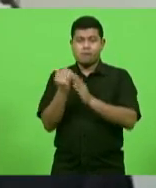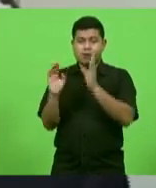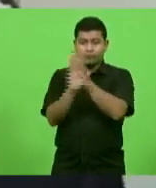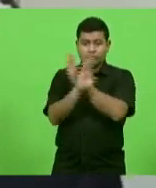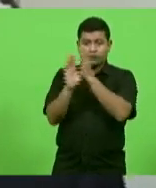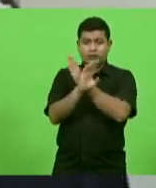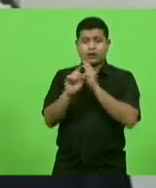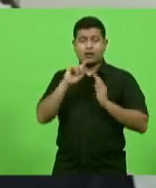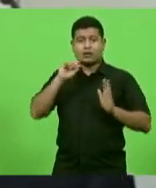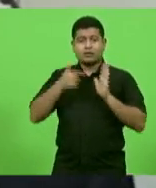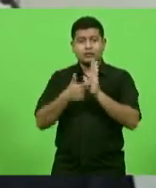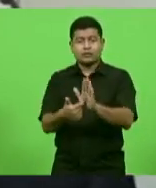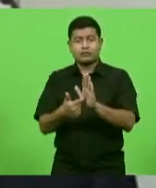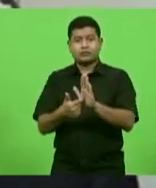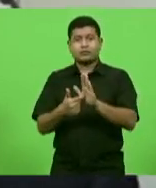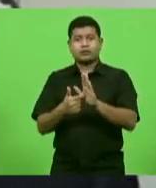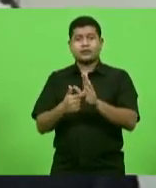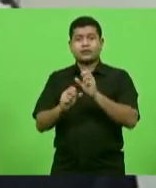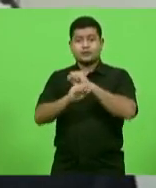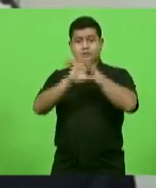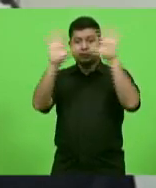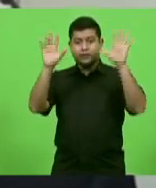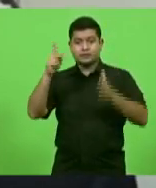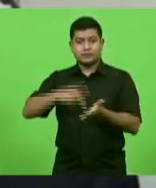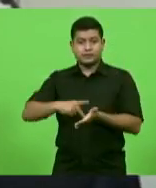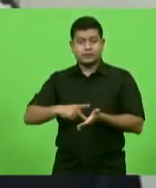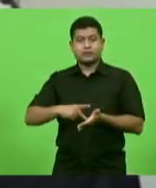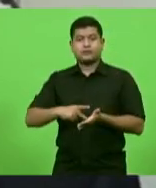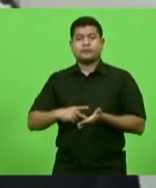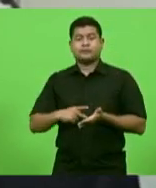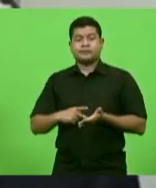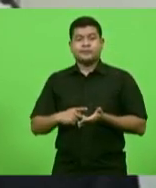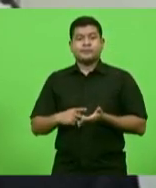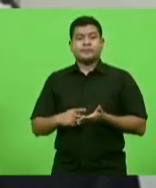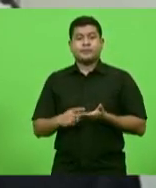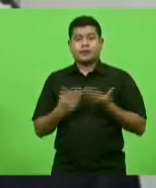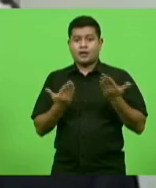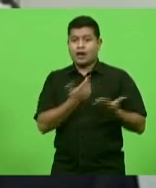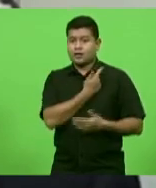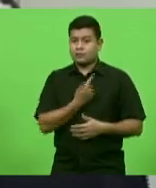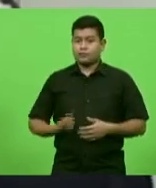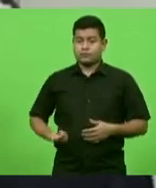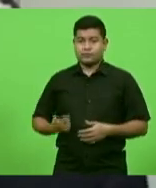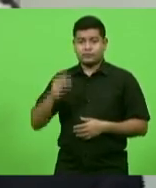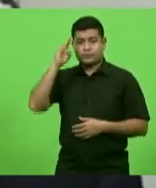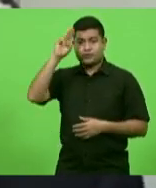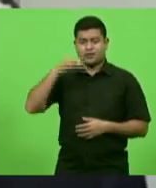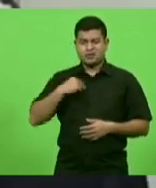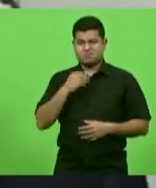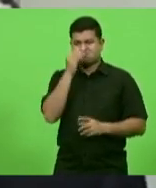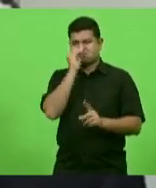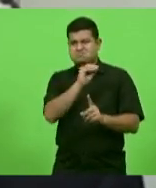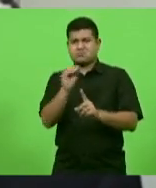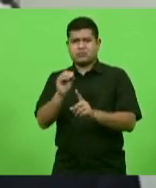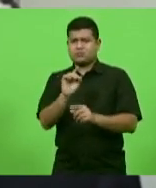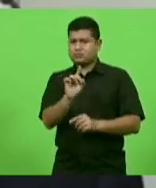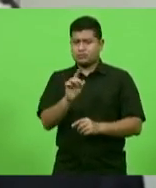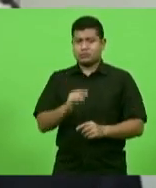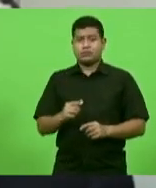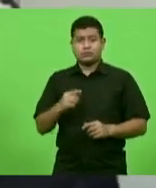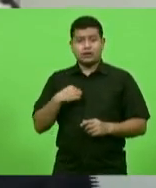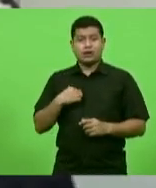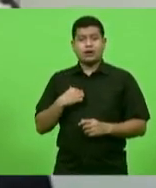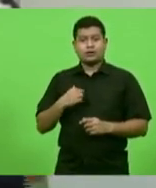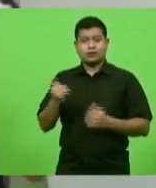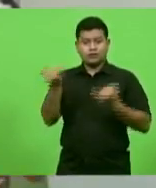denunciando trazendo a lume os fatos e as irregularidades fatos que o governador Moisés não ignorou e assim que